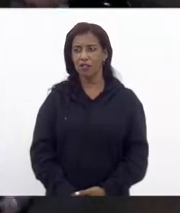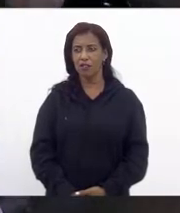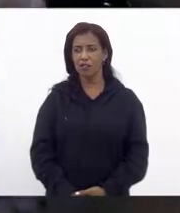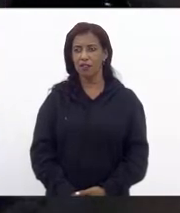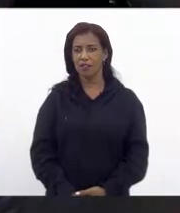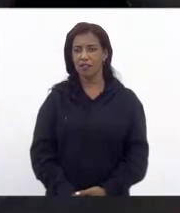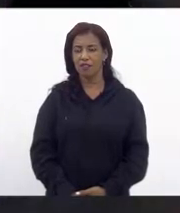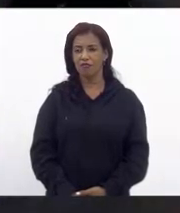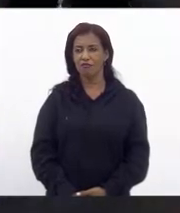Obrigado.